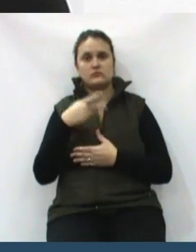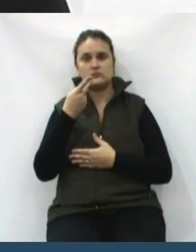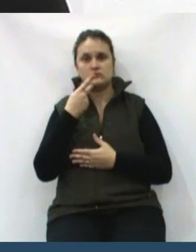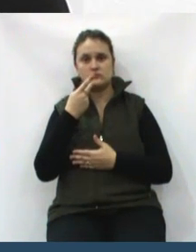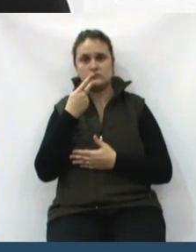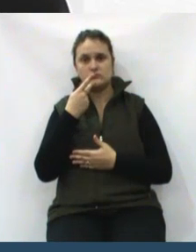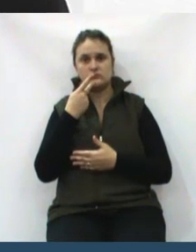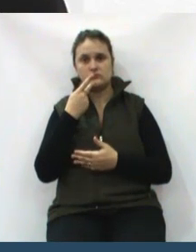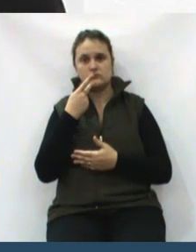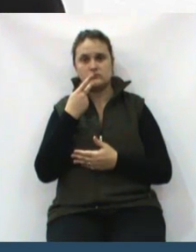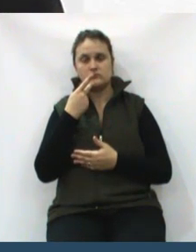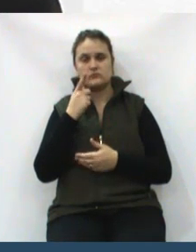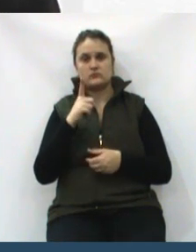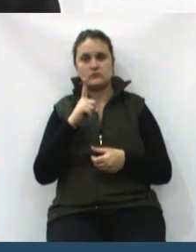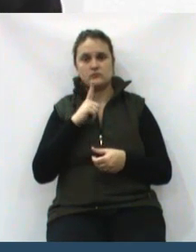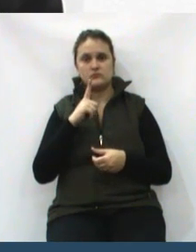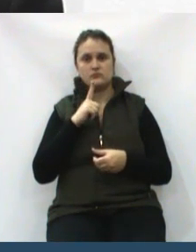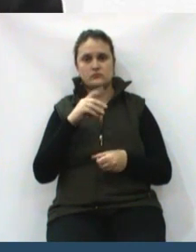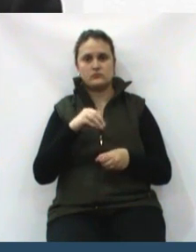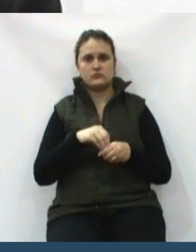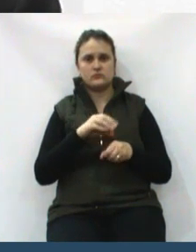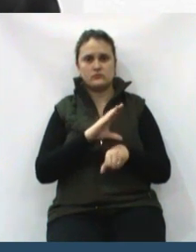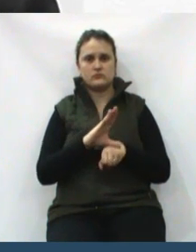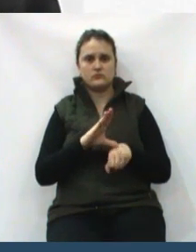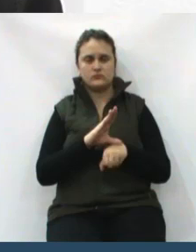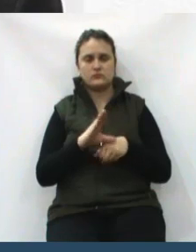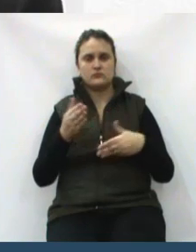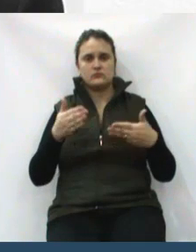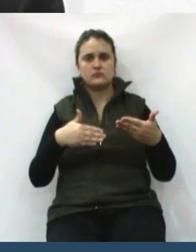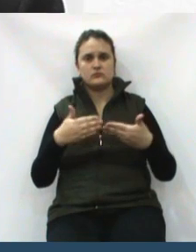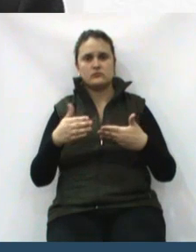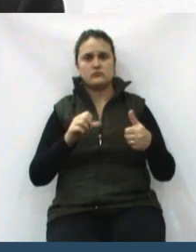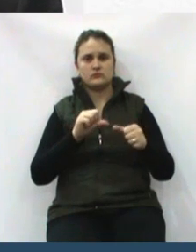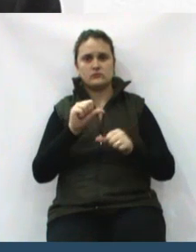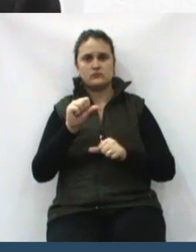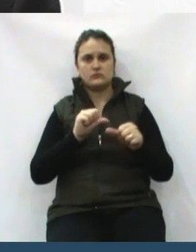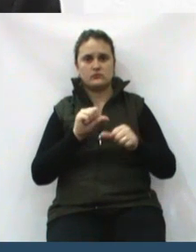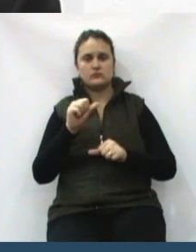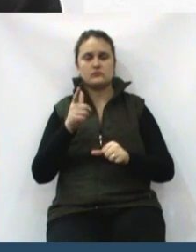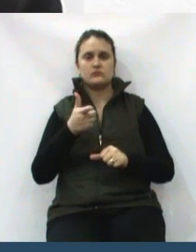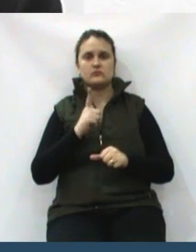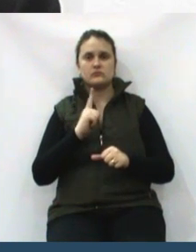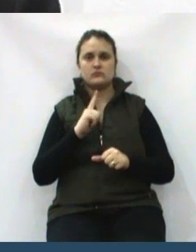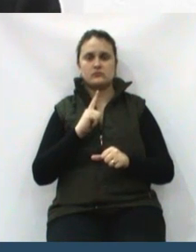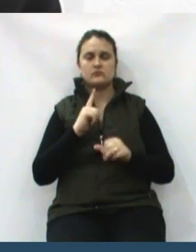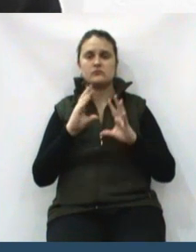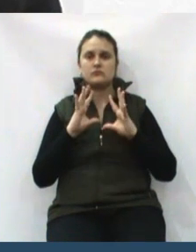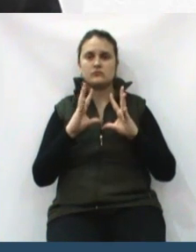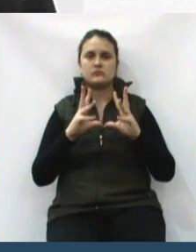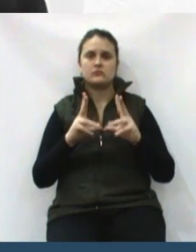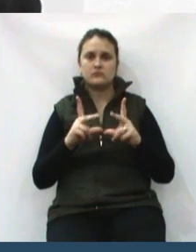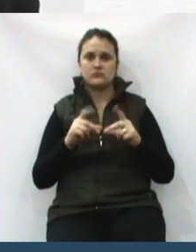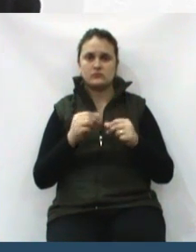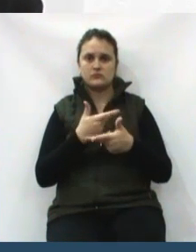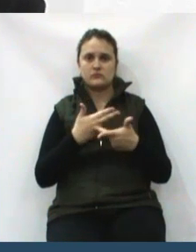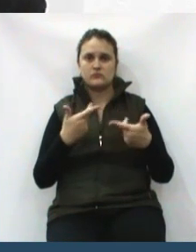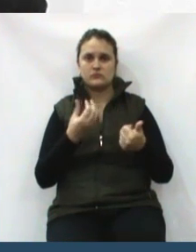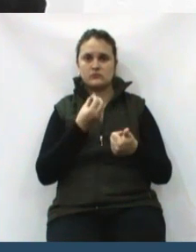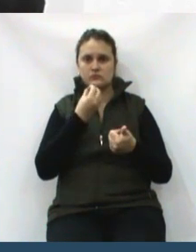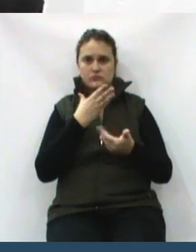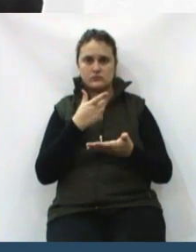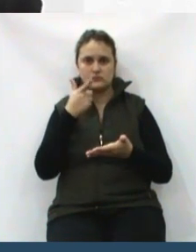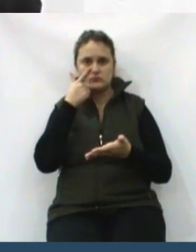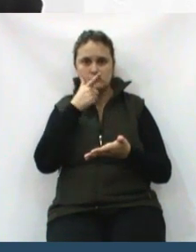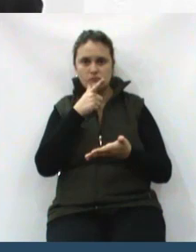disposições constitucionais transitórias, existia uma determinação que todos os benefícios concedidos